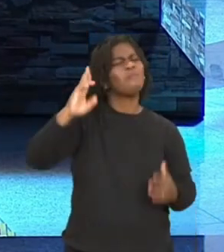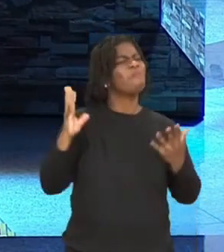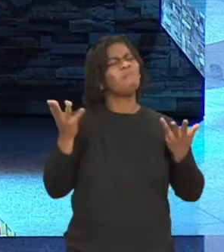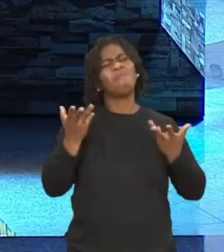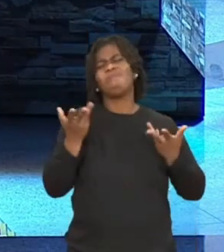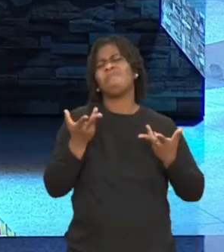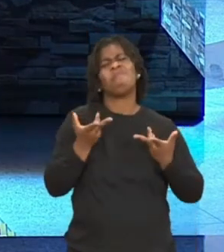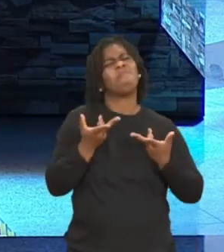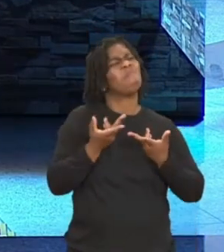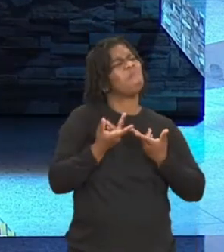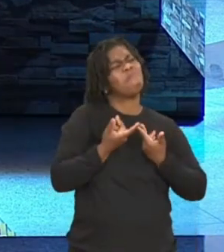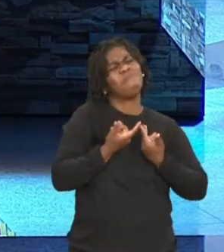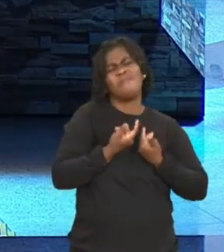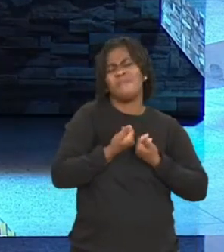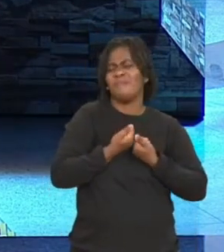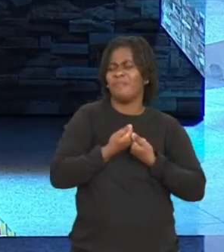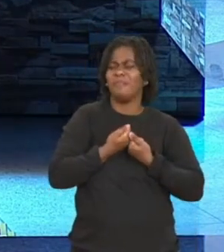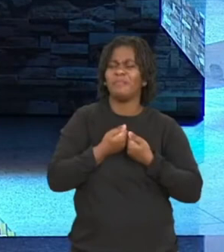Maravilha.